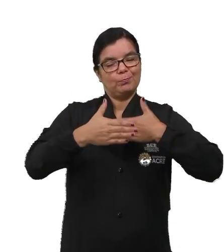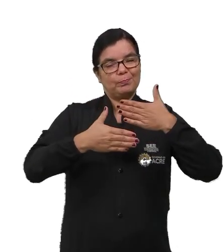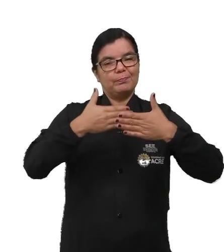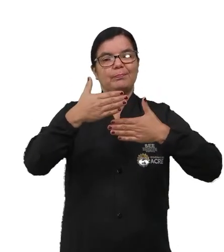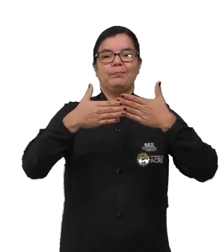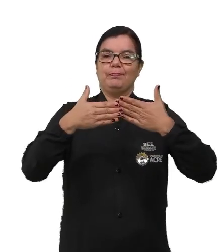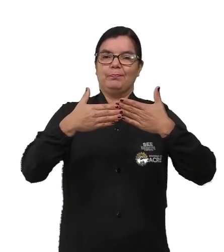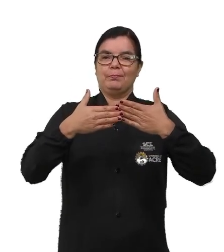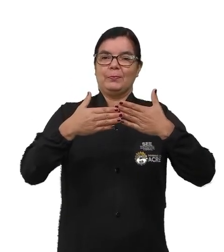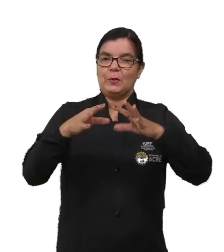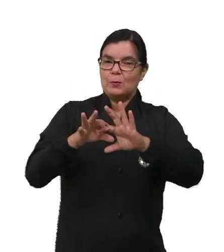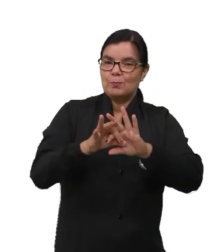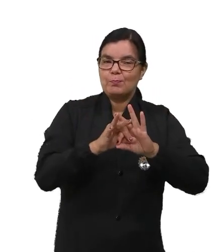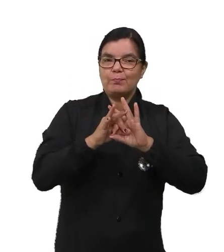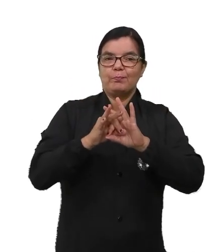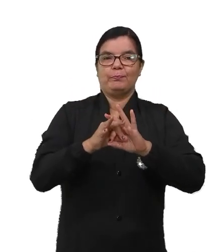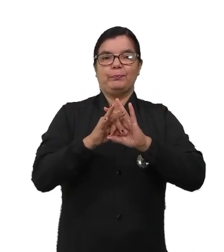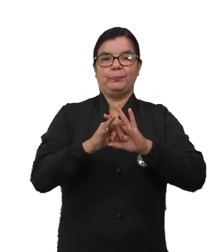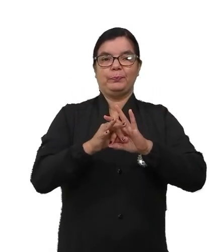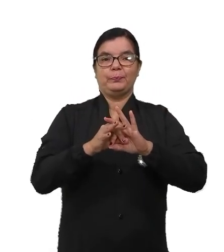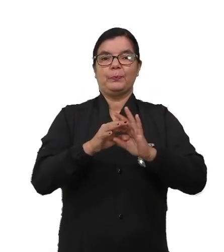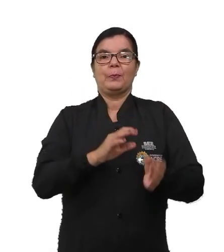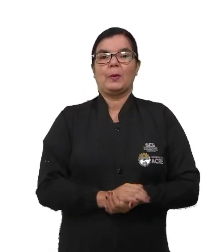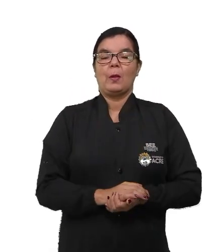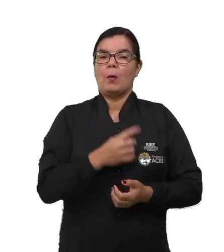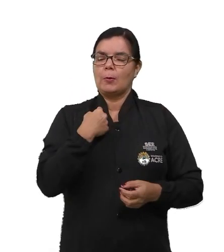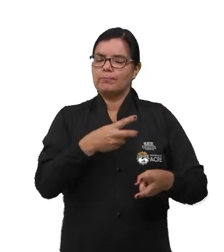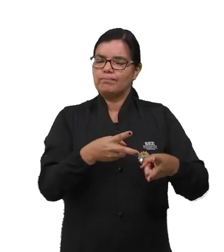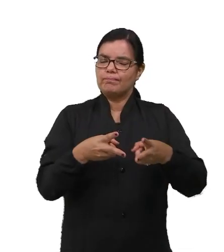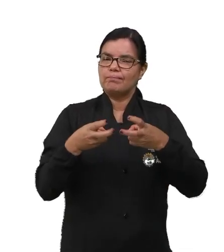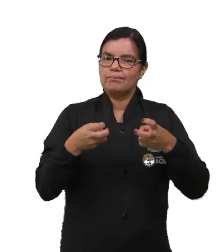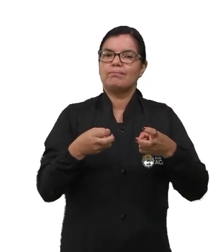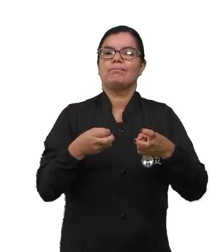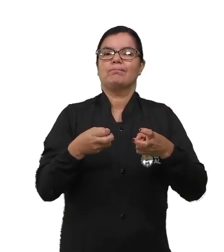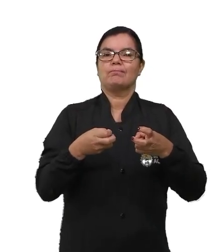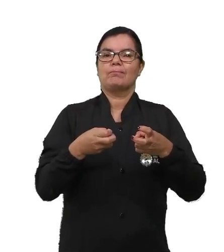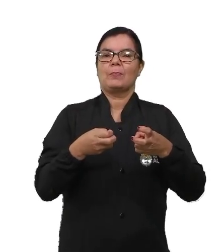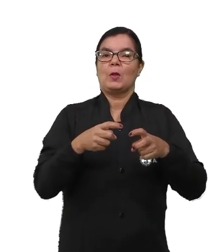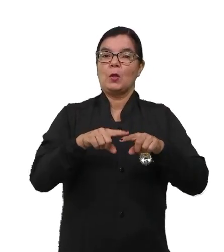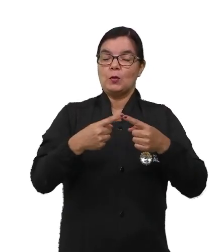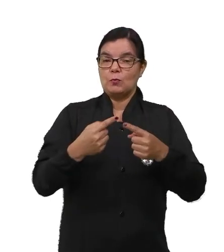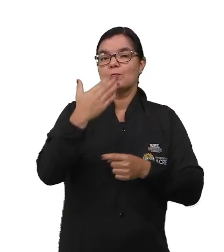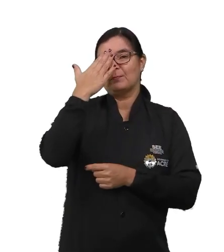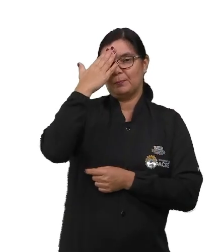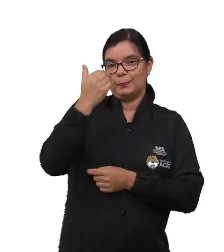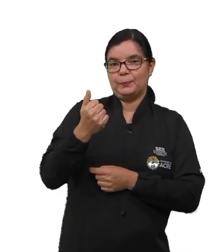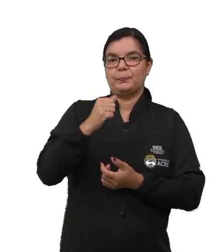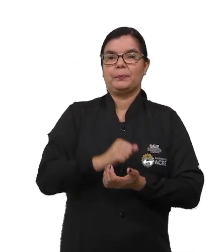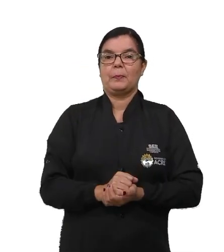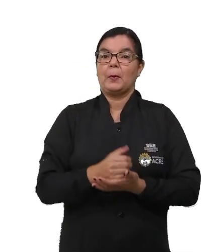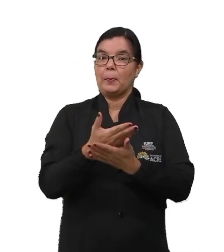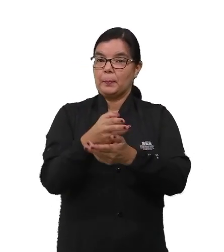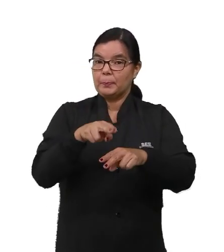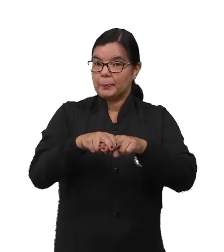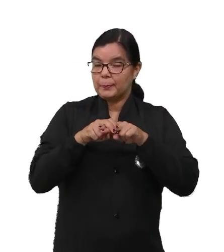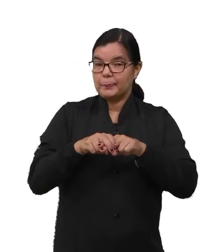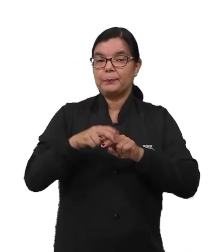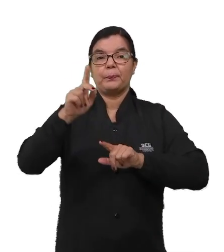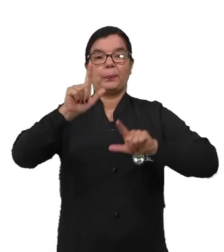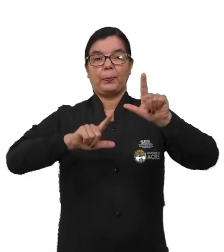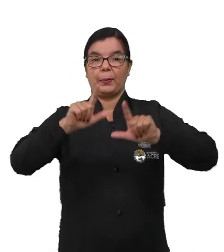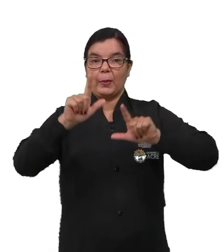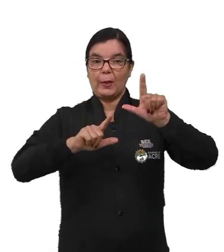de nossos alicerces, na nossa percepção, na apreensão dos saberes. Desse modo,